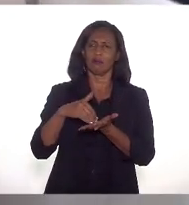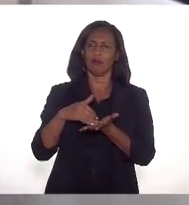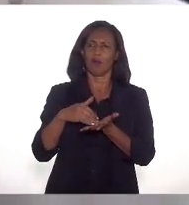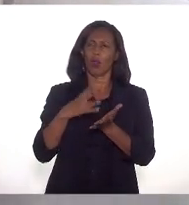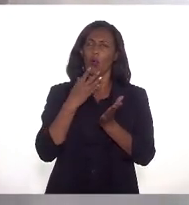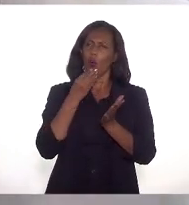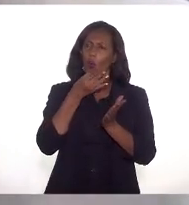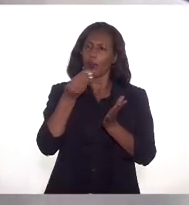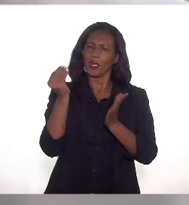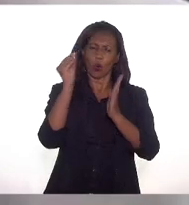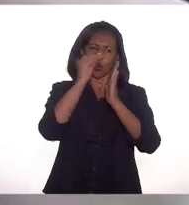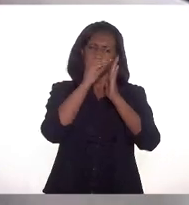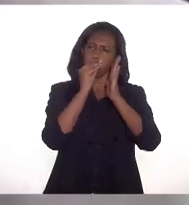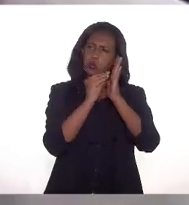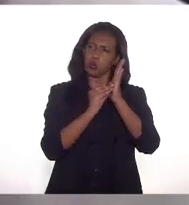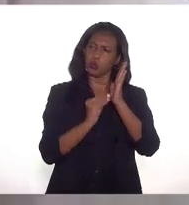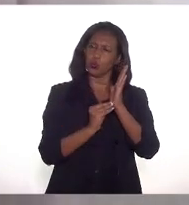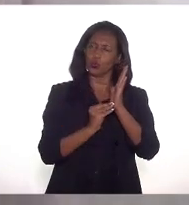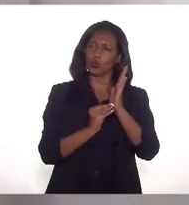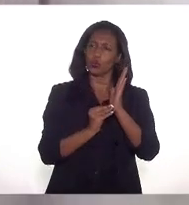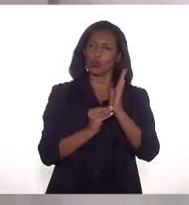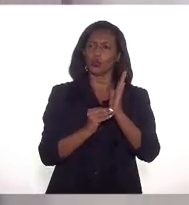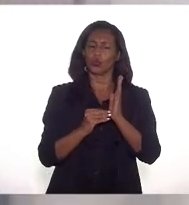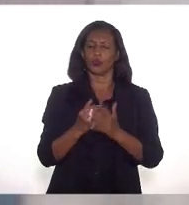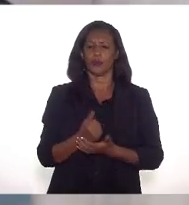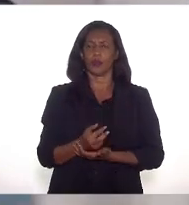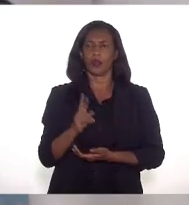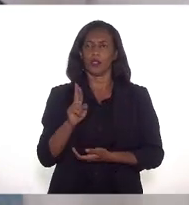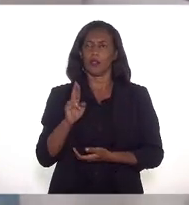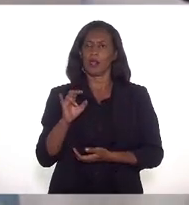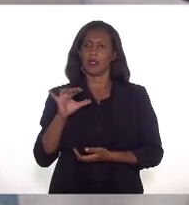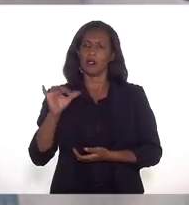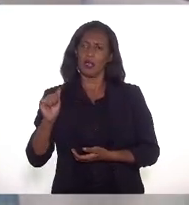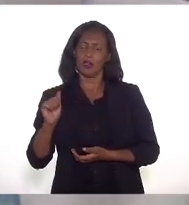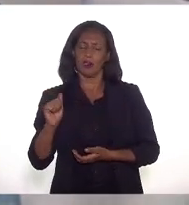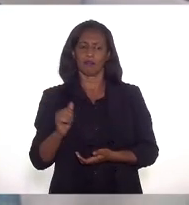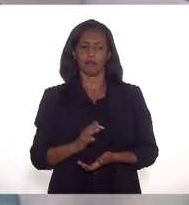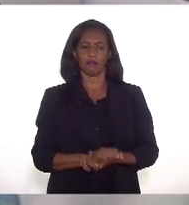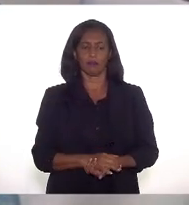considerações sobre as previsões de receita.